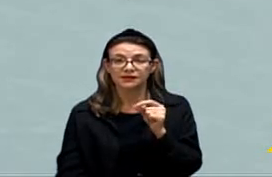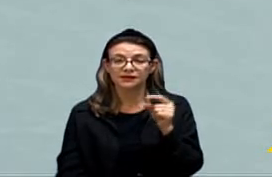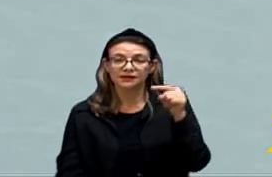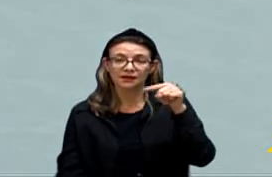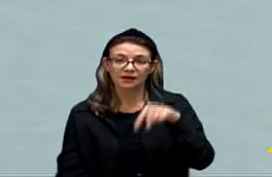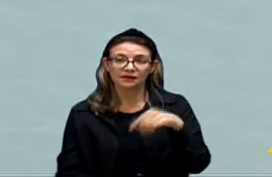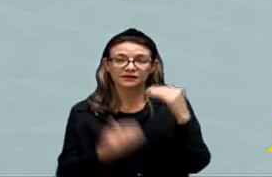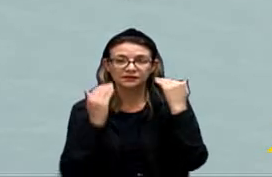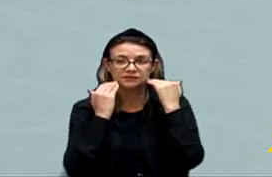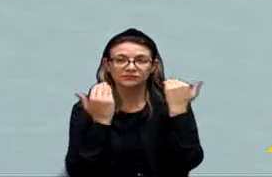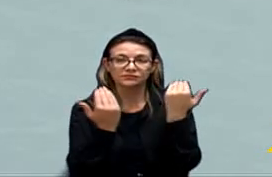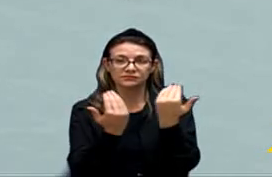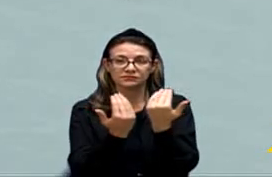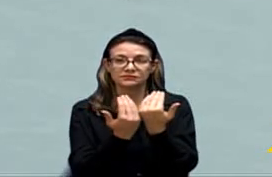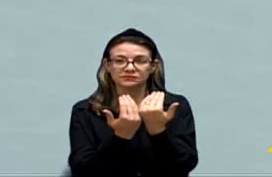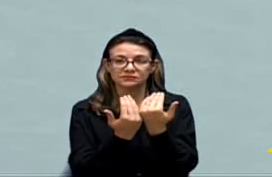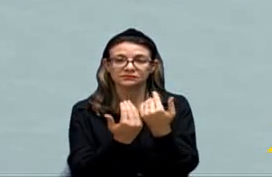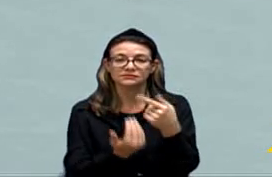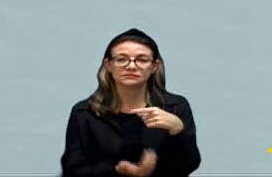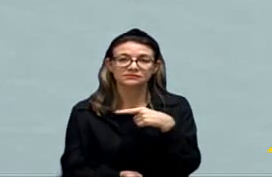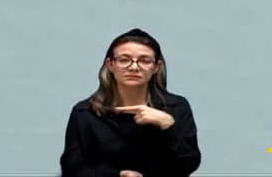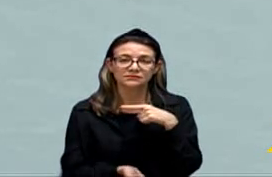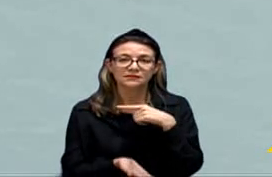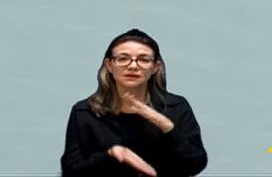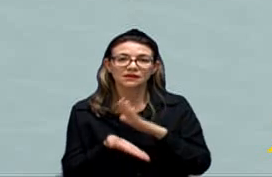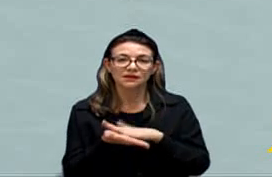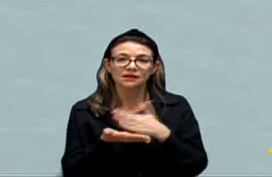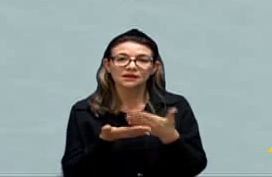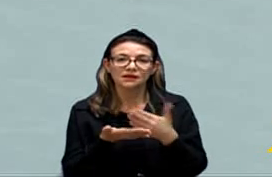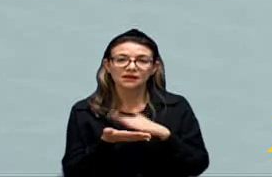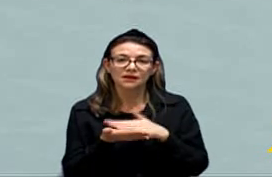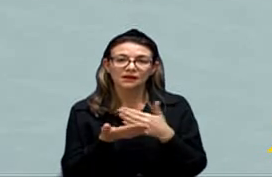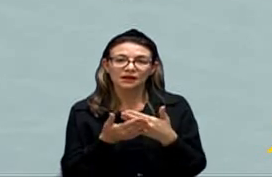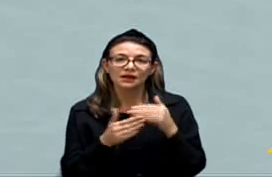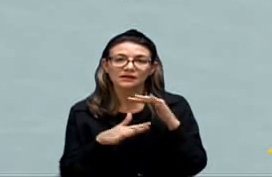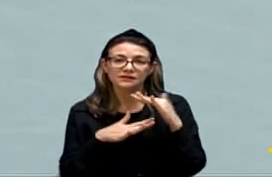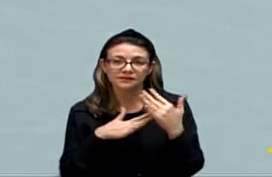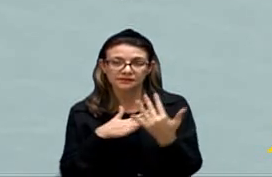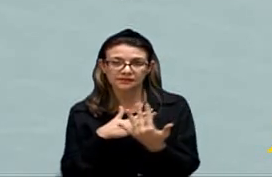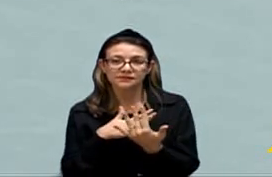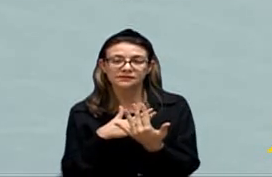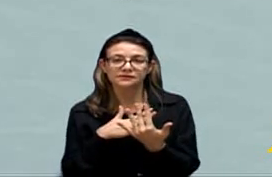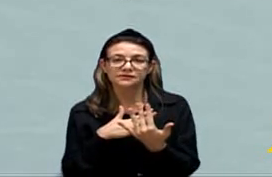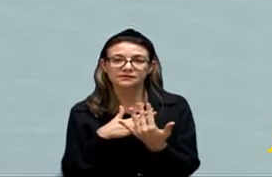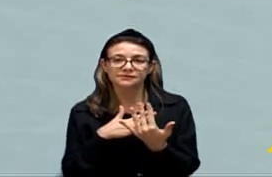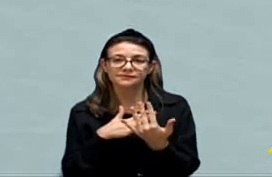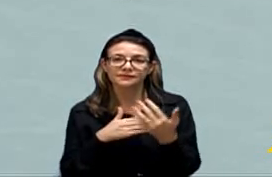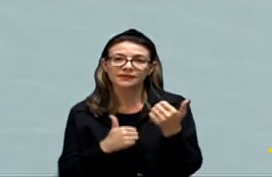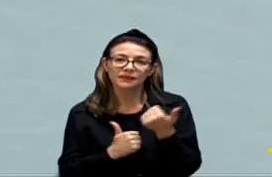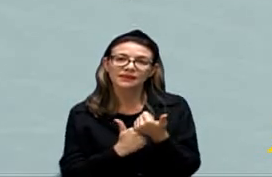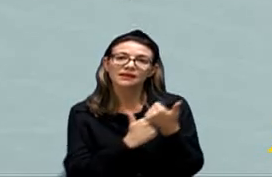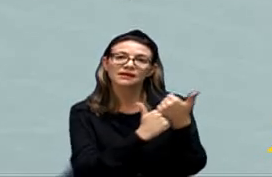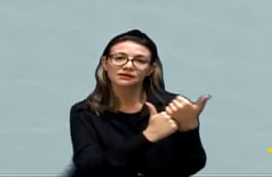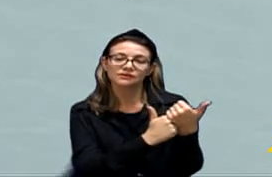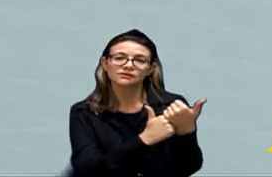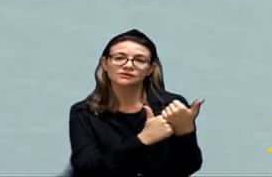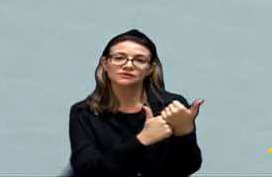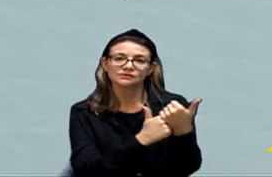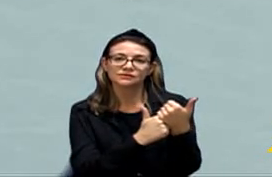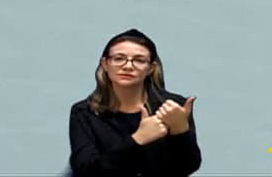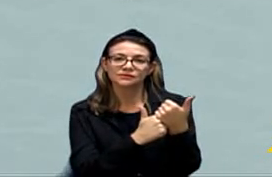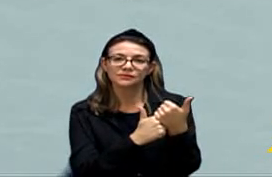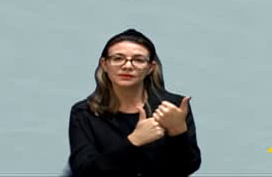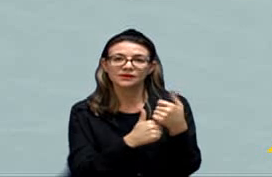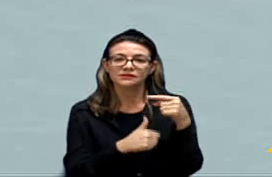obtemos e intérprete de L eh de de libras aos quais se dão suporte na transmissão das das